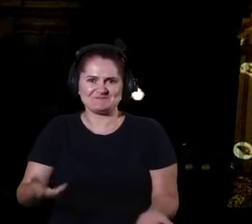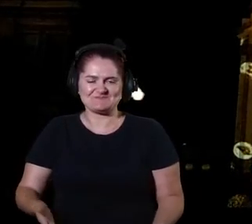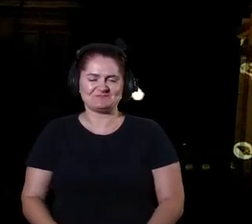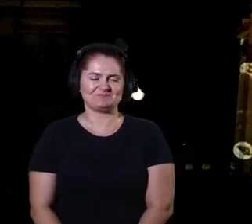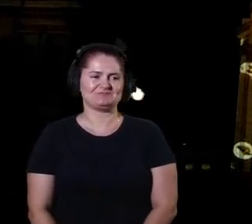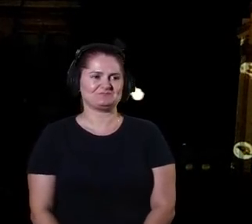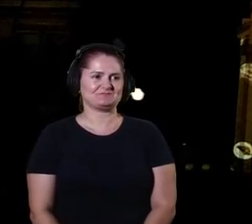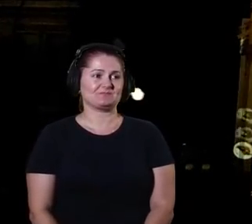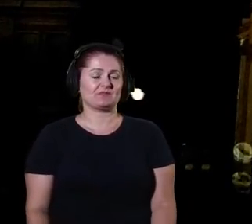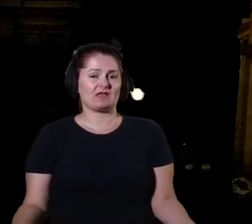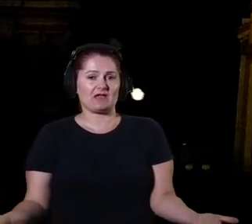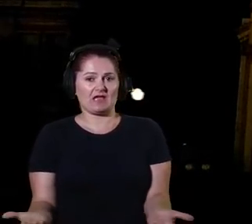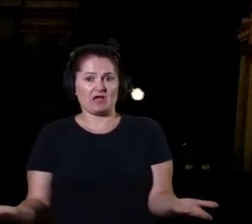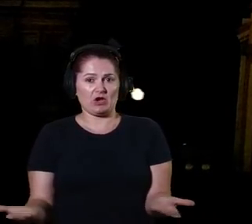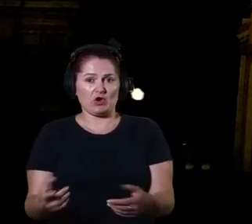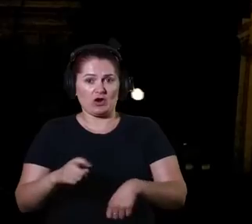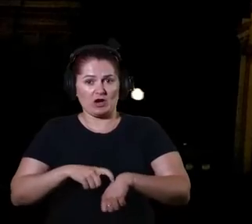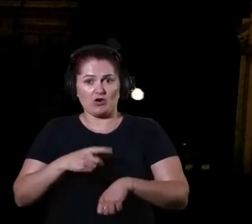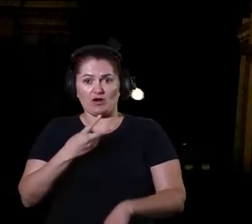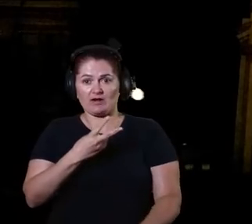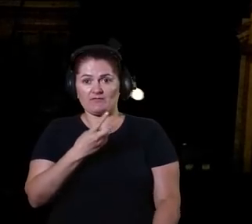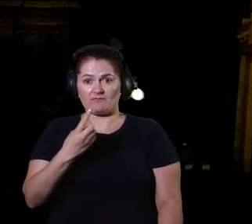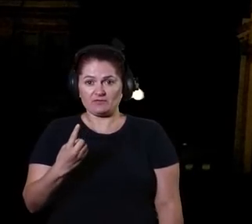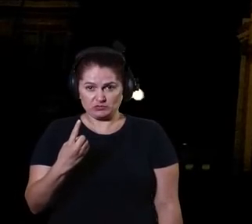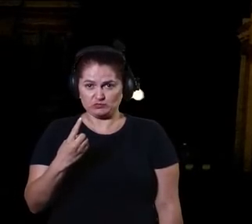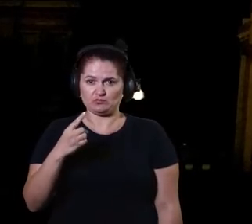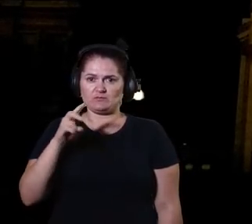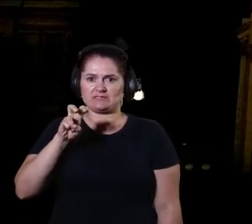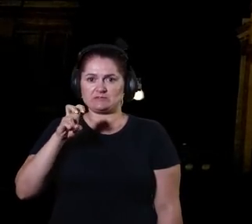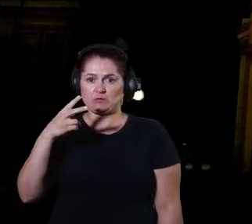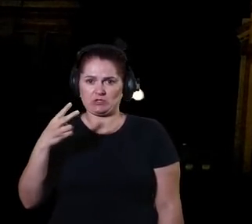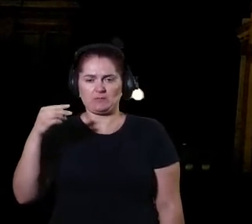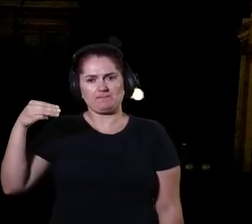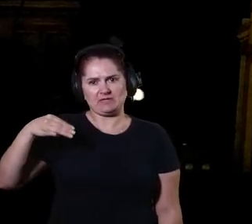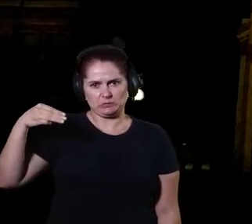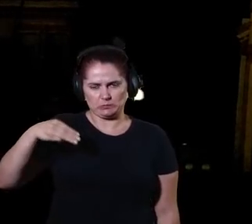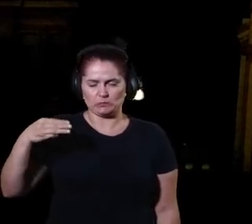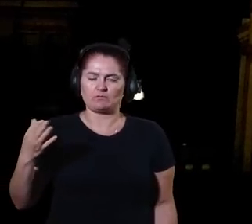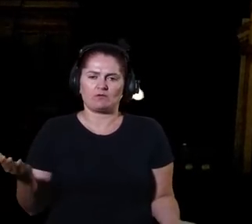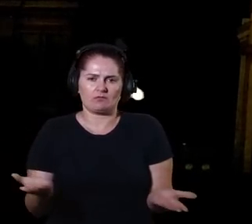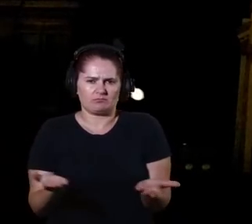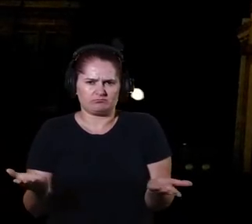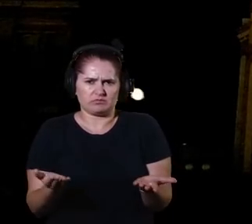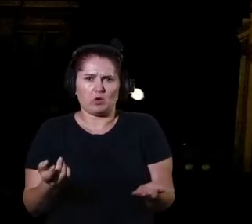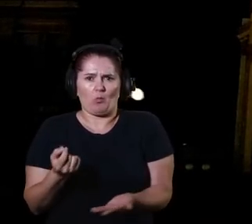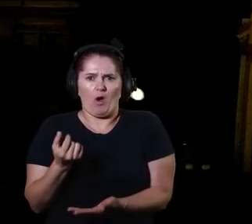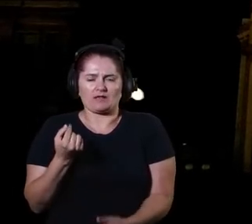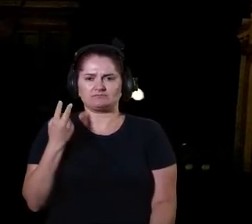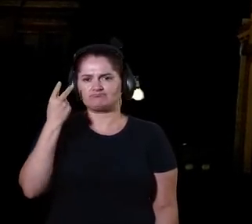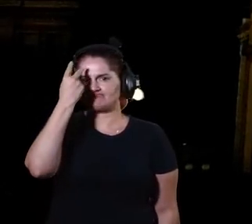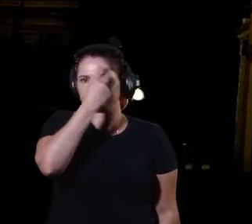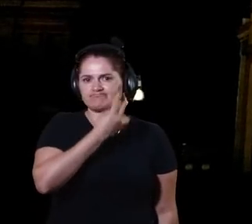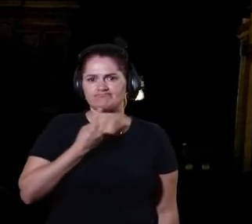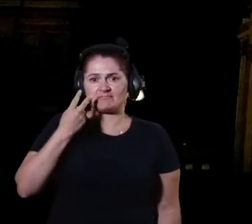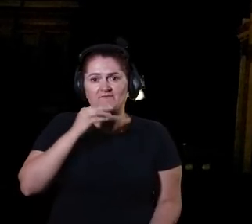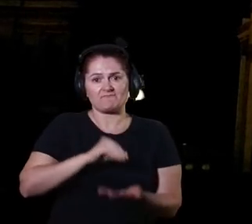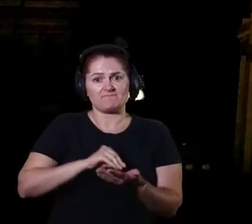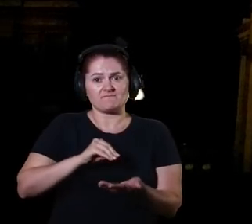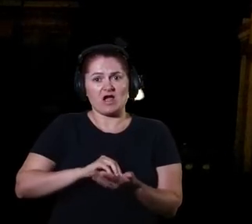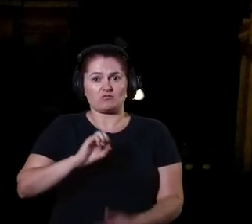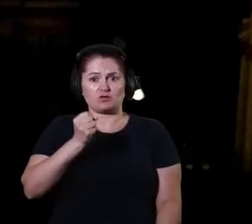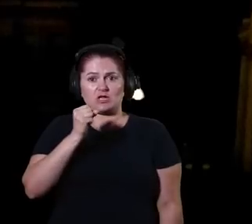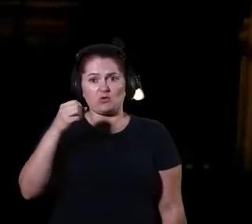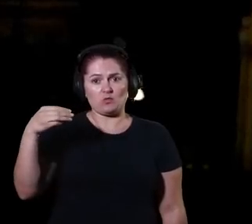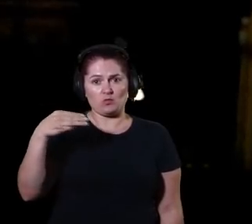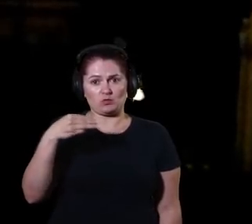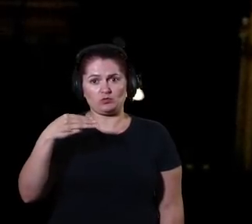Agora são 21 horas e 52 minutos. Praticamente há quase 2 horas, né? Faltando 8 minutos para